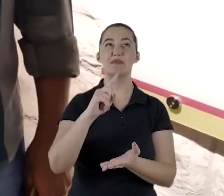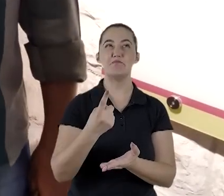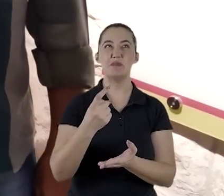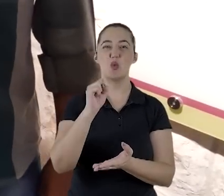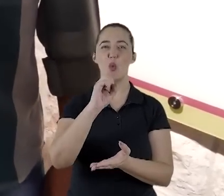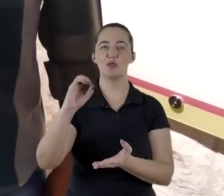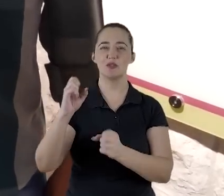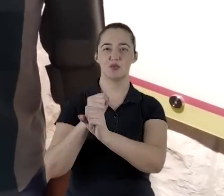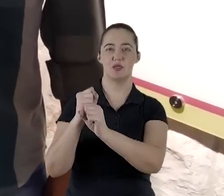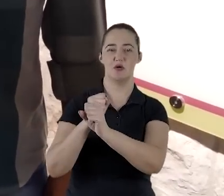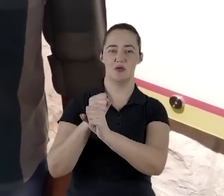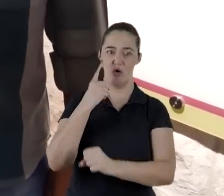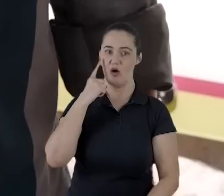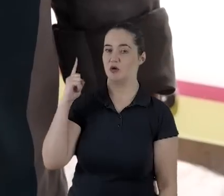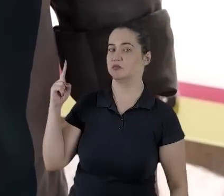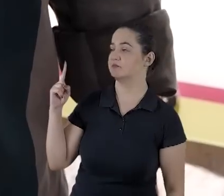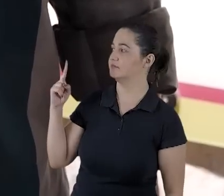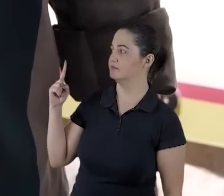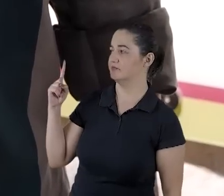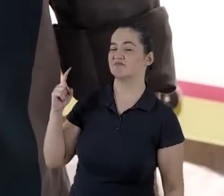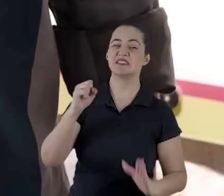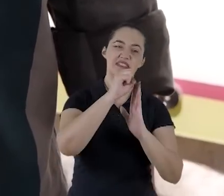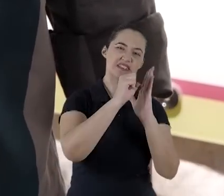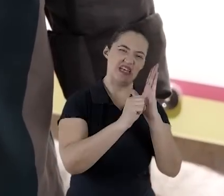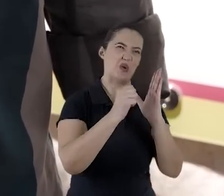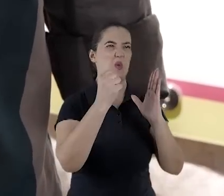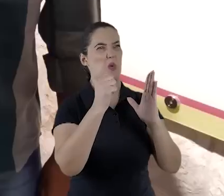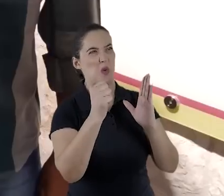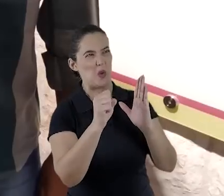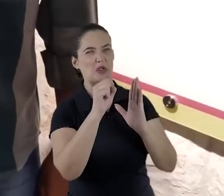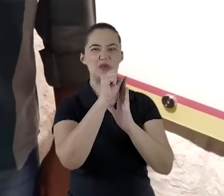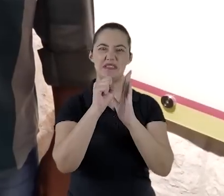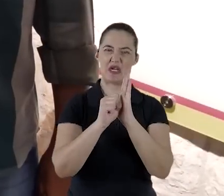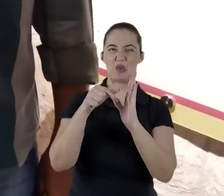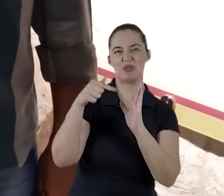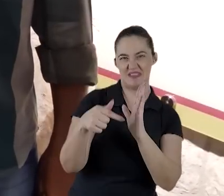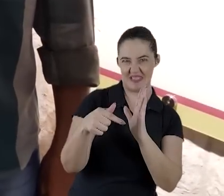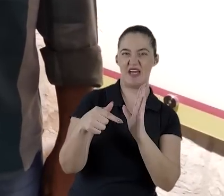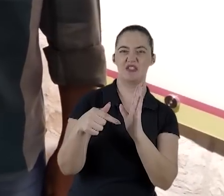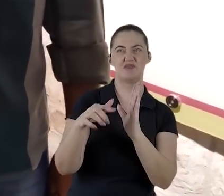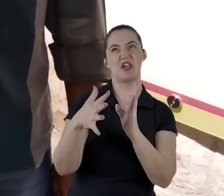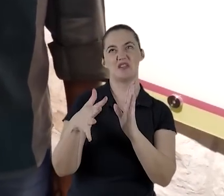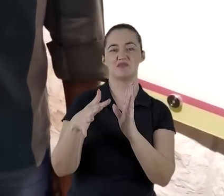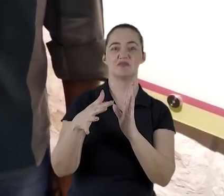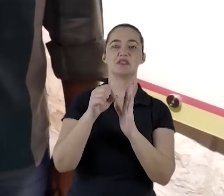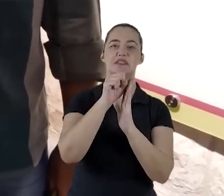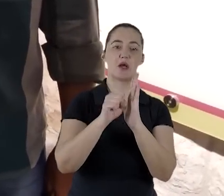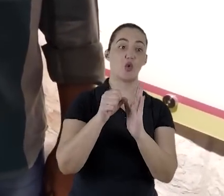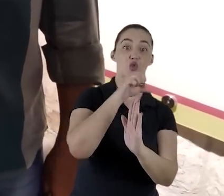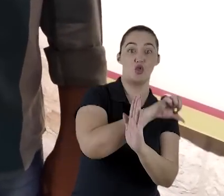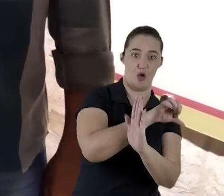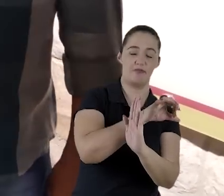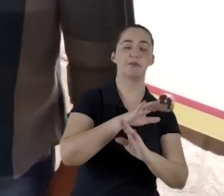menos 2.800 anos. São cerâmicas do século VIII e do sétimo século a.C., algumas até do século